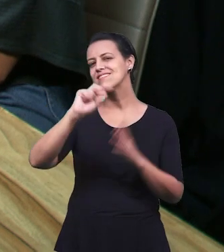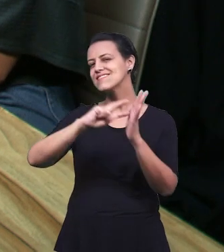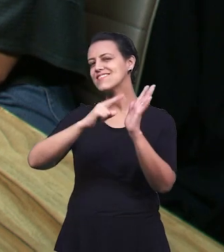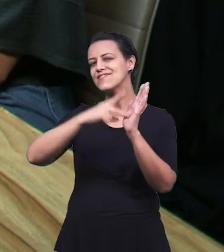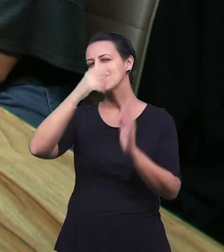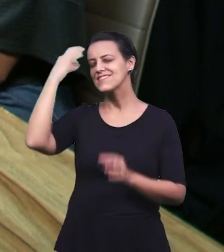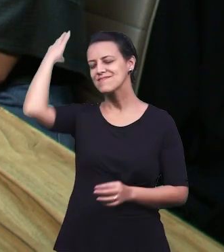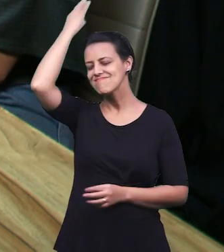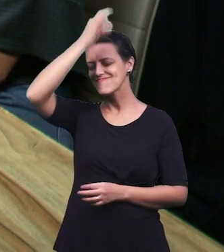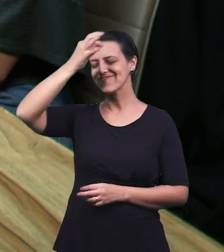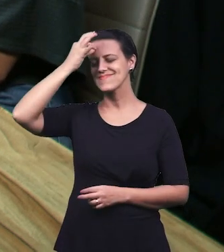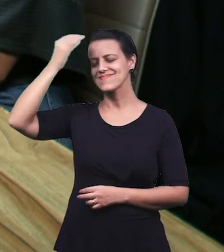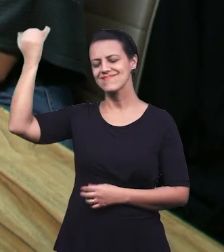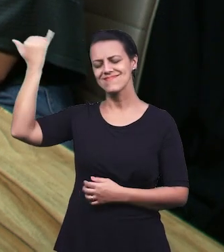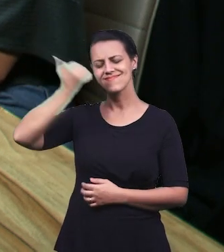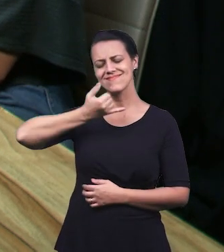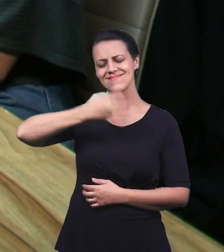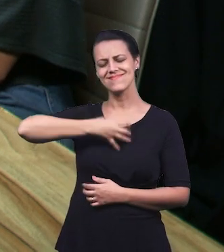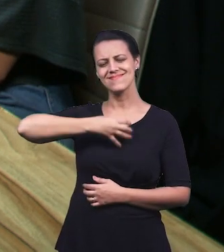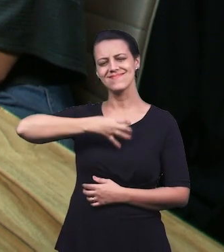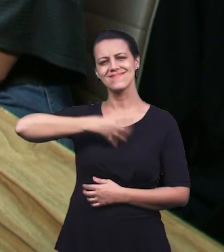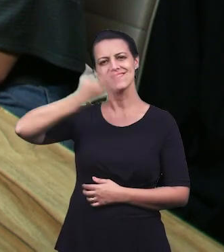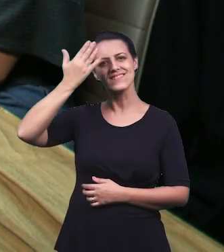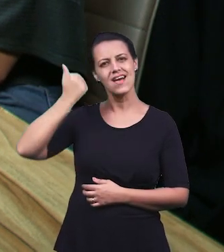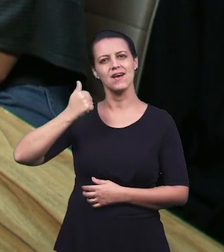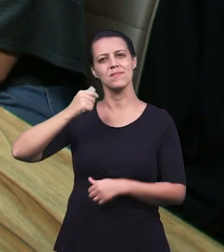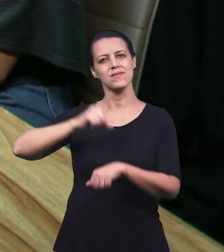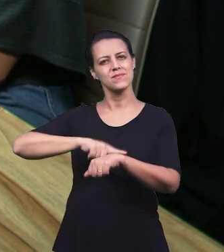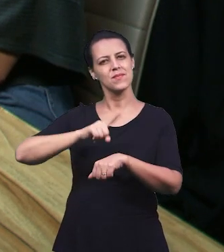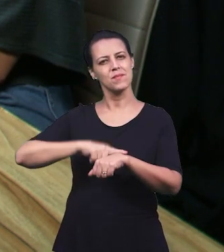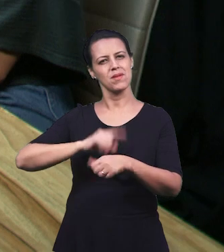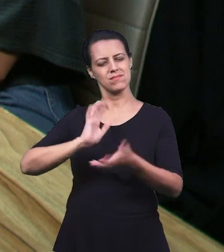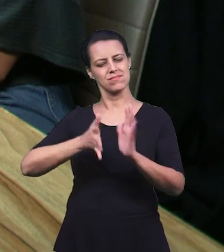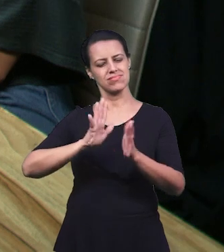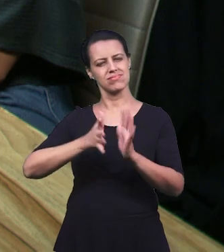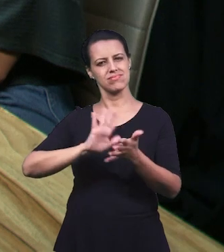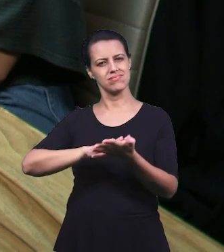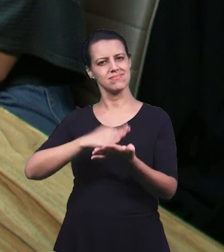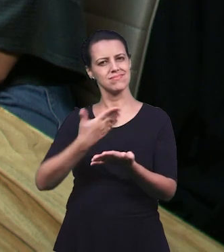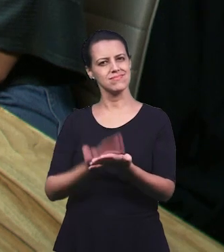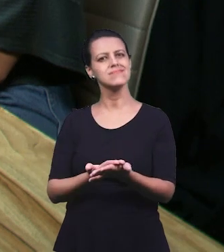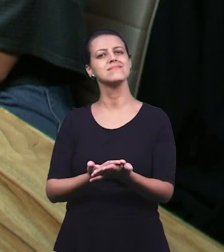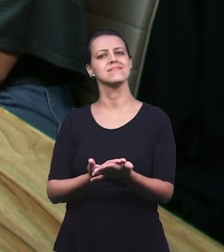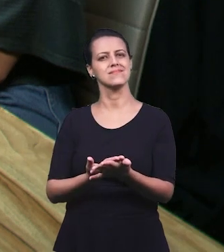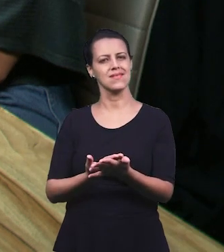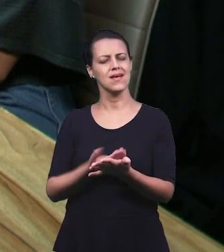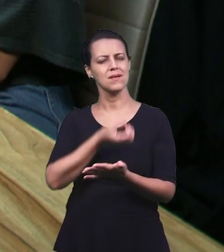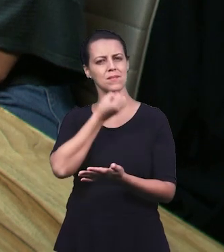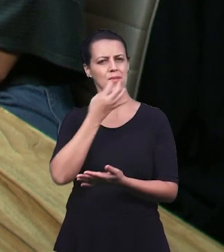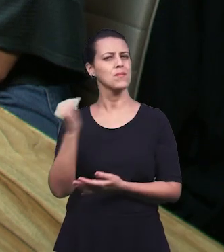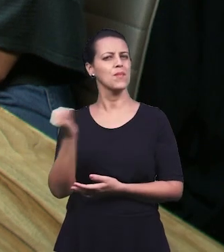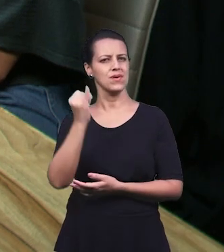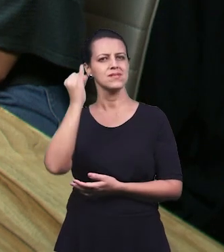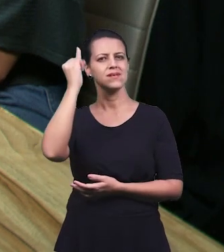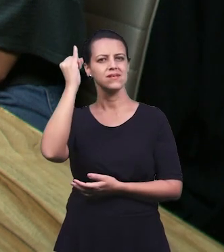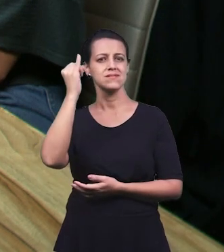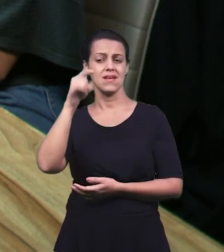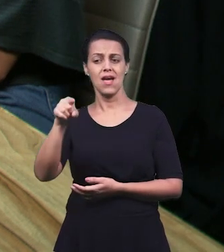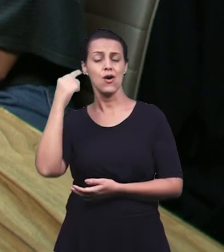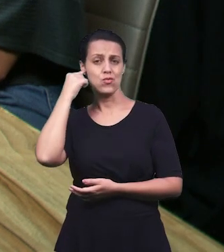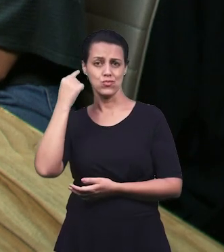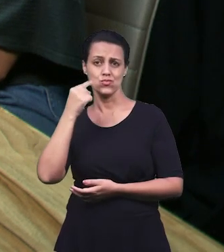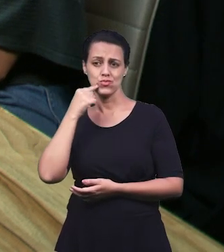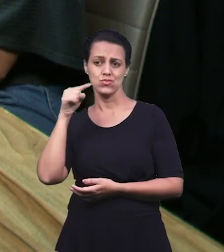aqui, para nos direcionar na hora da tradução. Isso é muito comum, pastor, a gente está interpretando. Lógico que o surdo nos